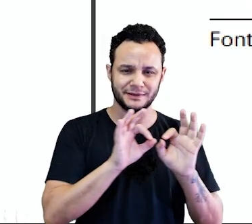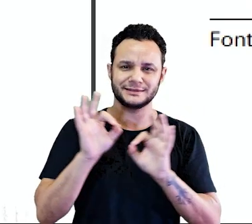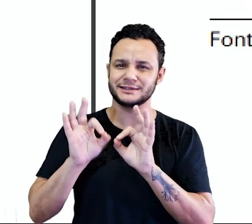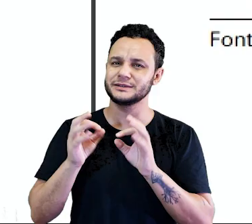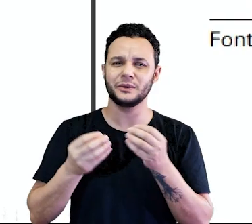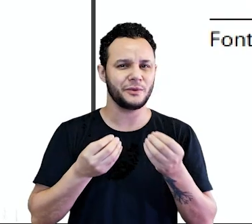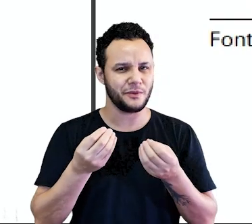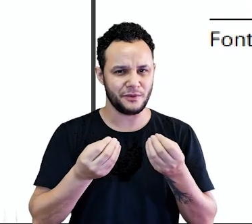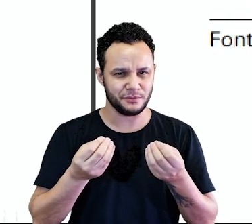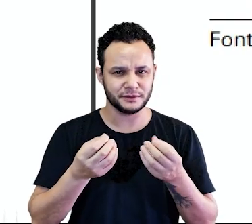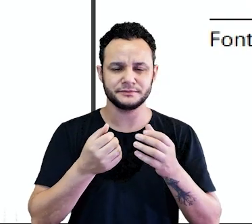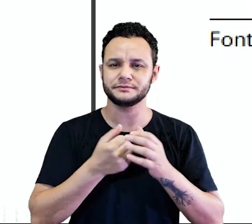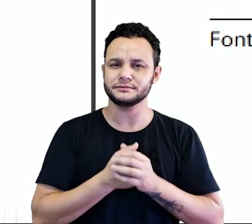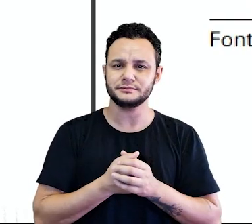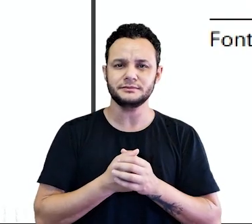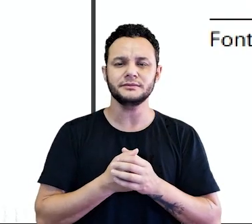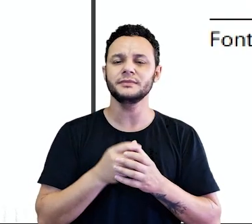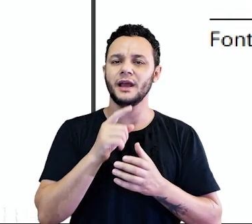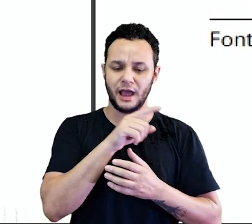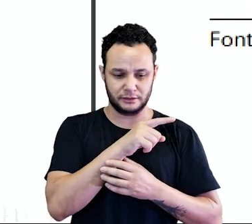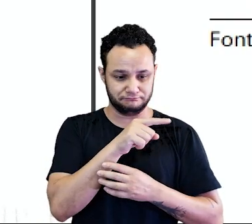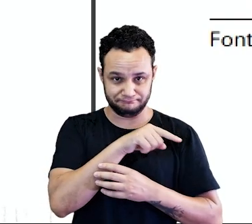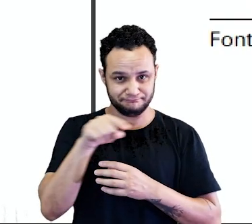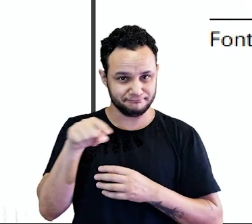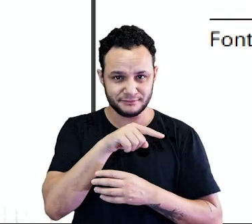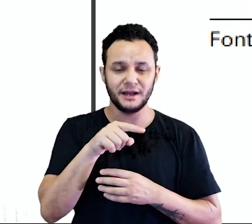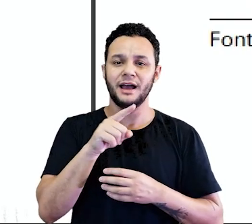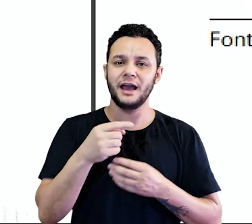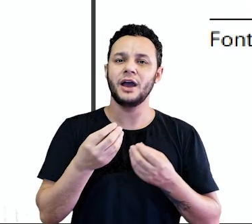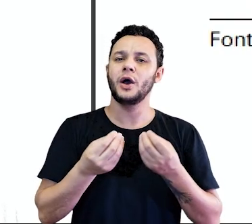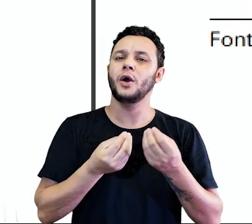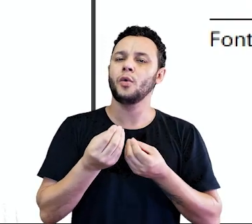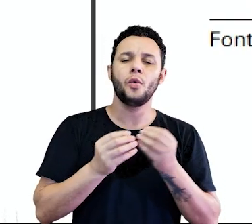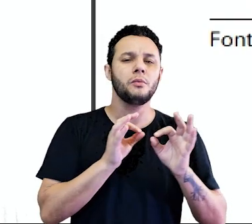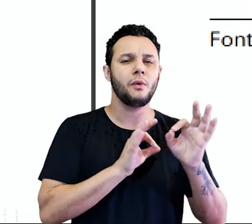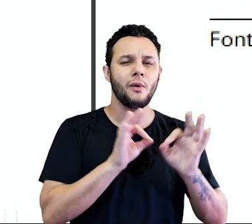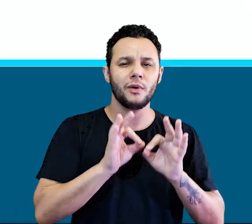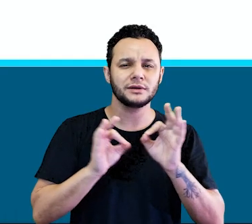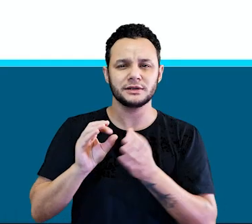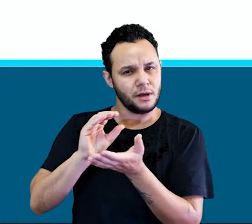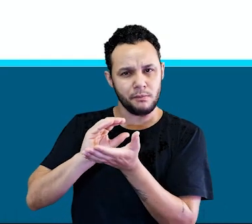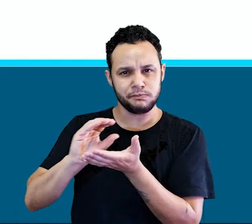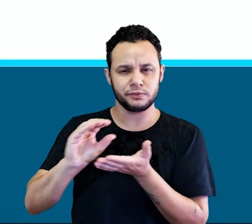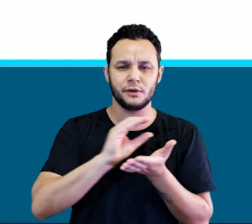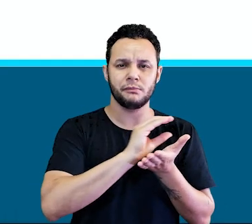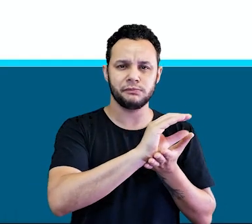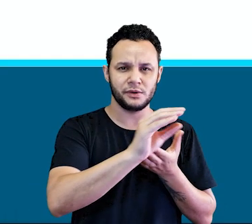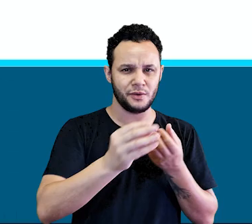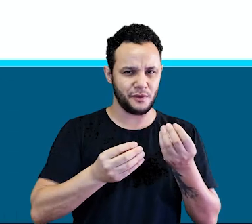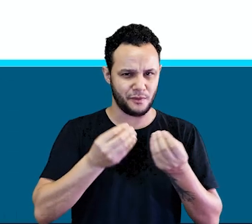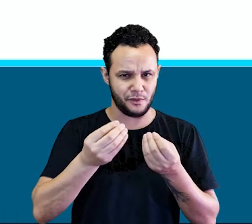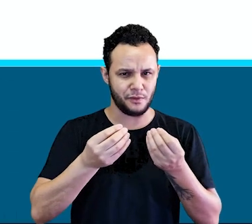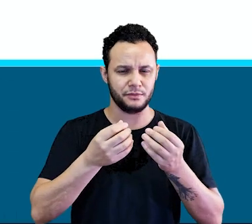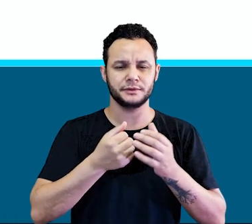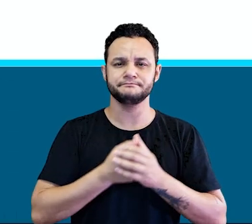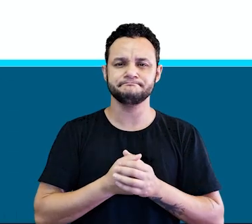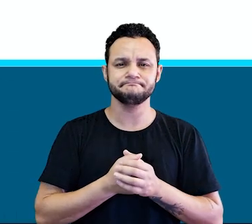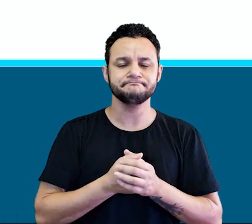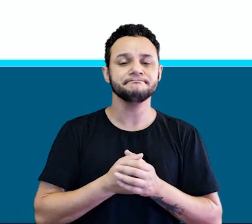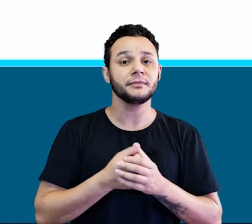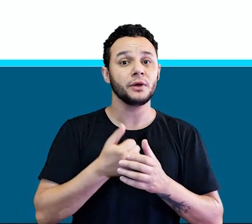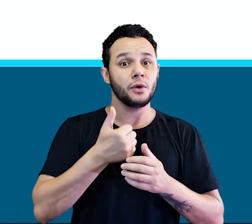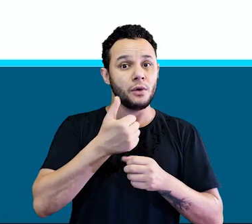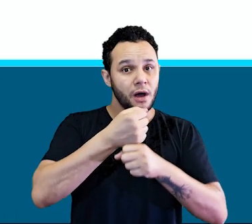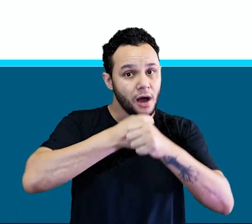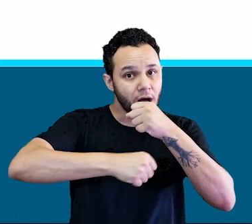partir dessa organização é como é que isso é organizado e financiado. Bom, a gente tem lá na